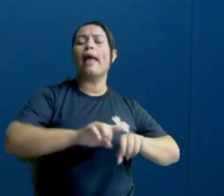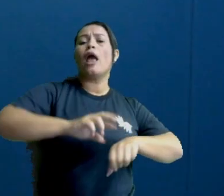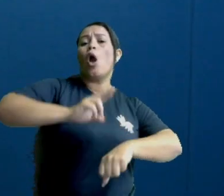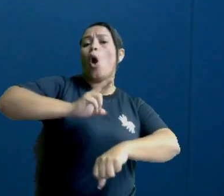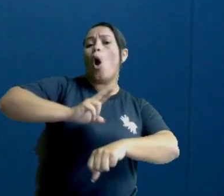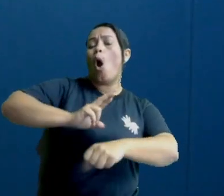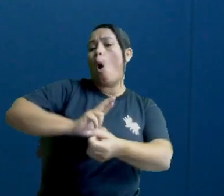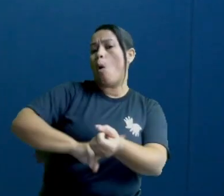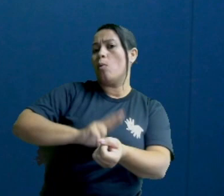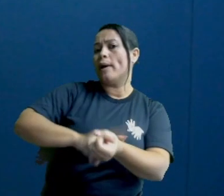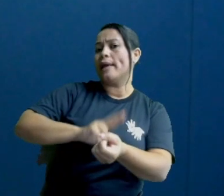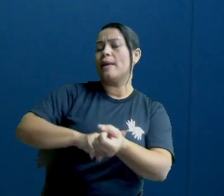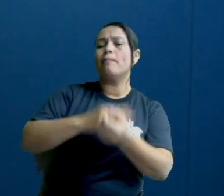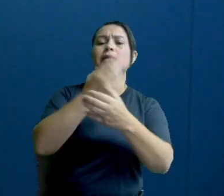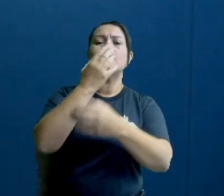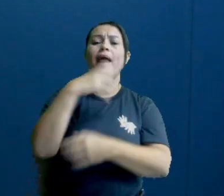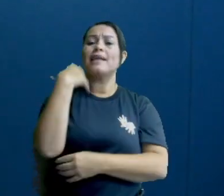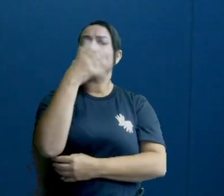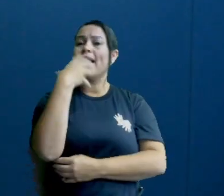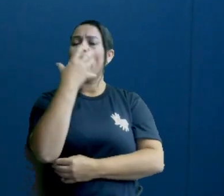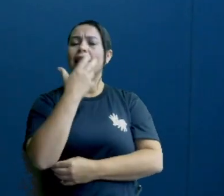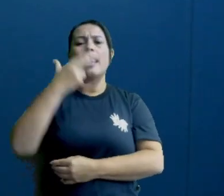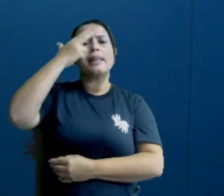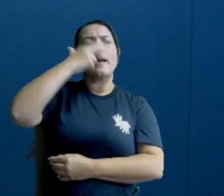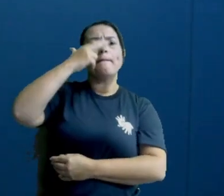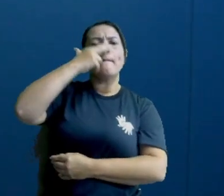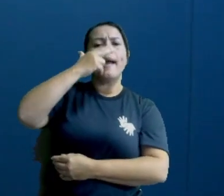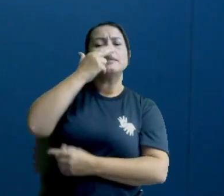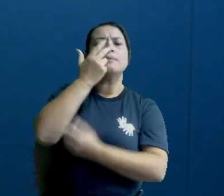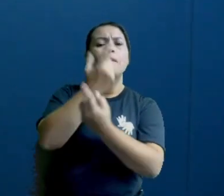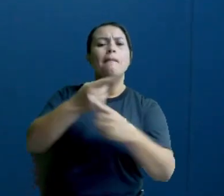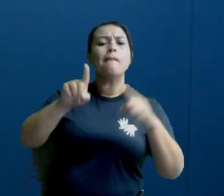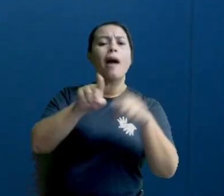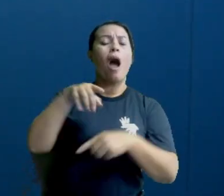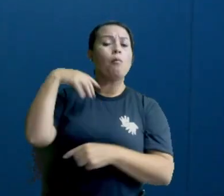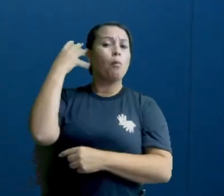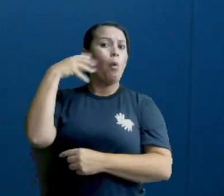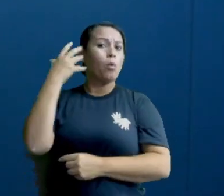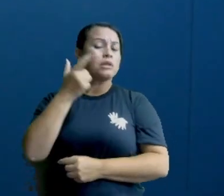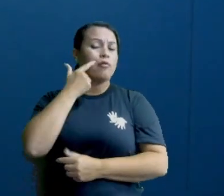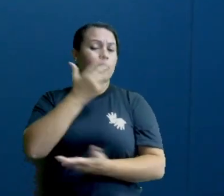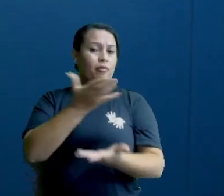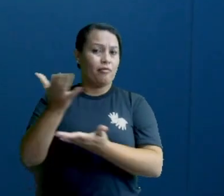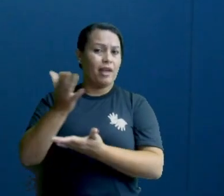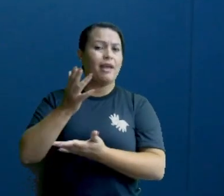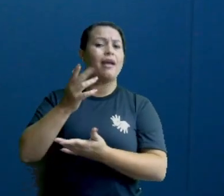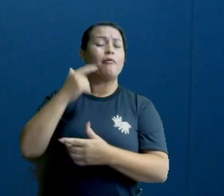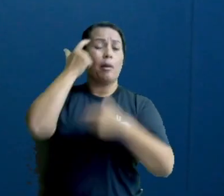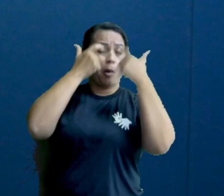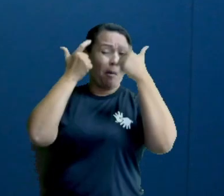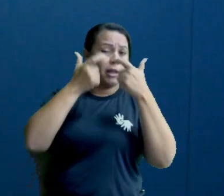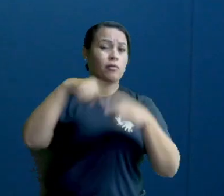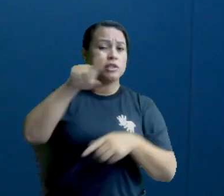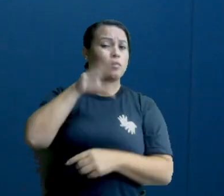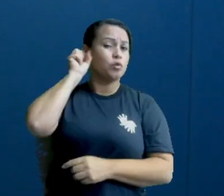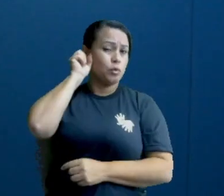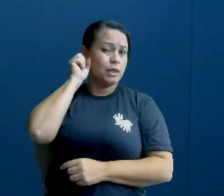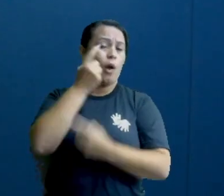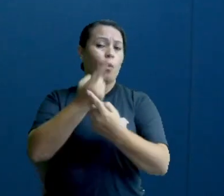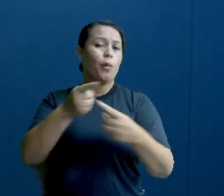rimas para serem cantadas na mesma música. Não se preocupe que daqui a pouco vocês vão escutar o hino.